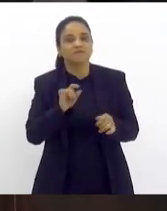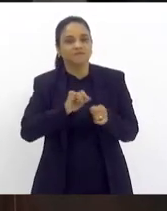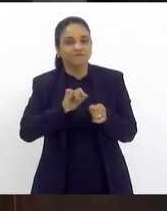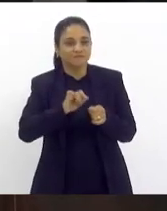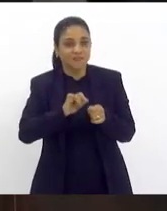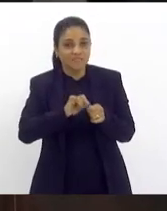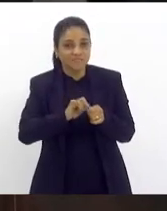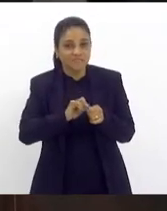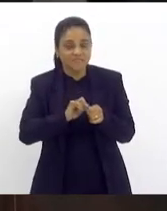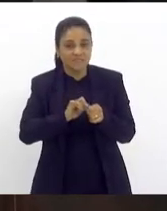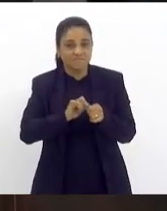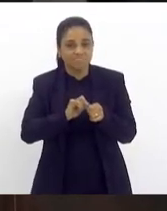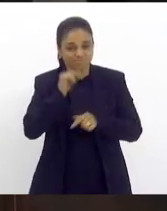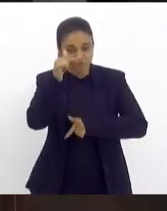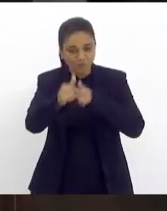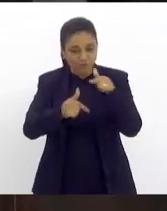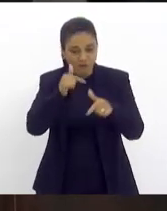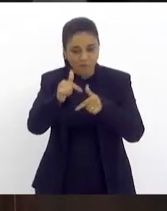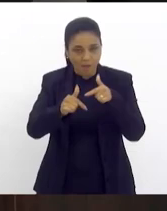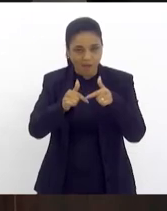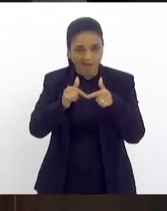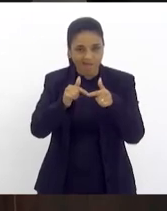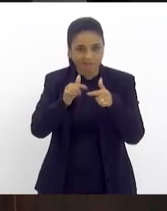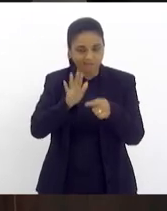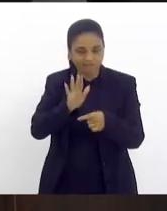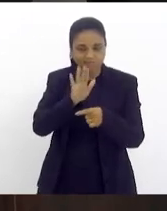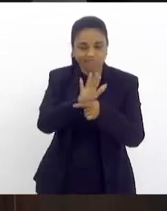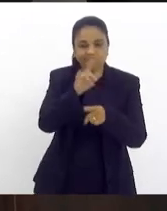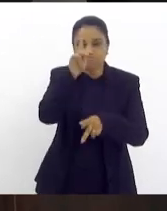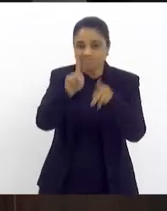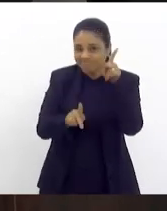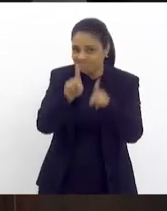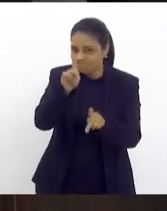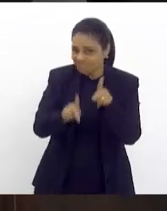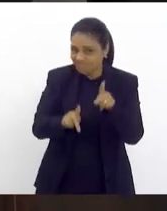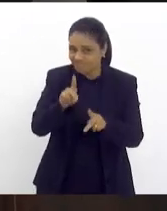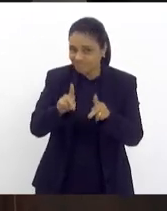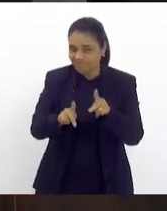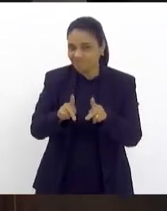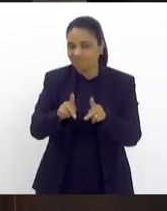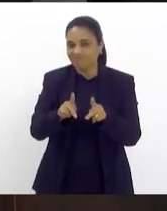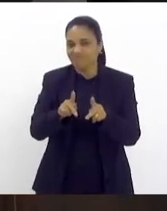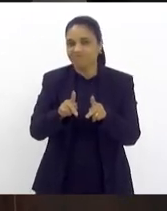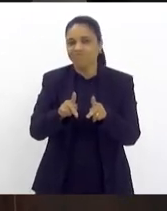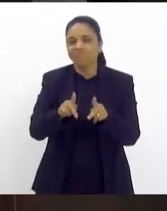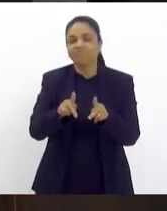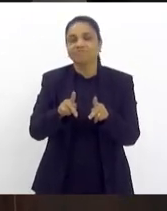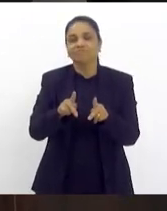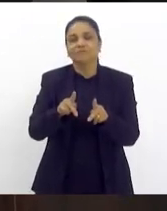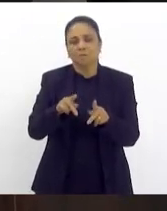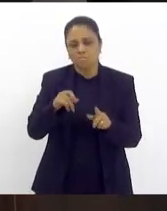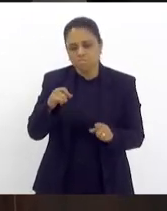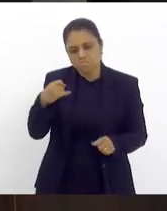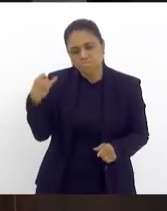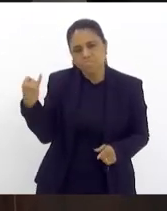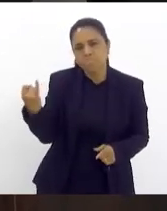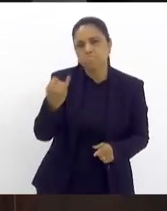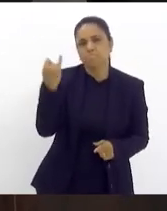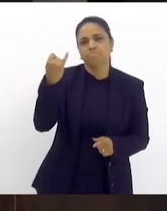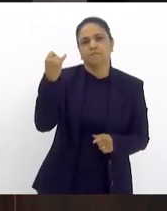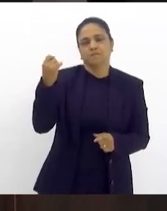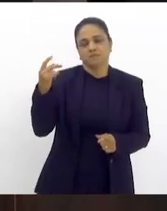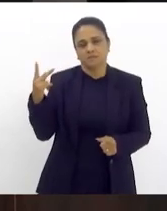prol do povo é algo que a gente precisa valorizar